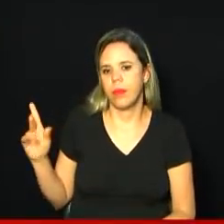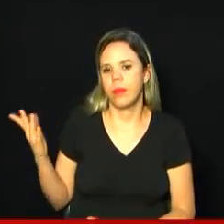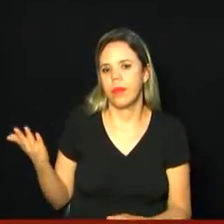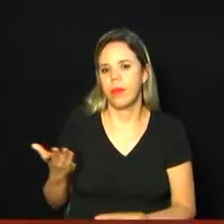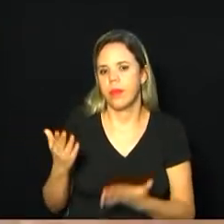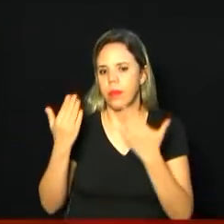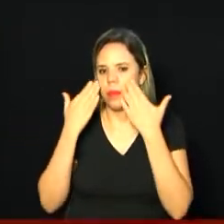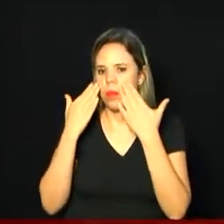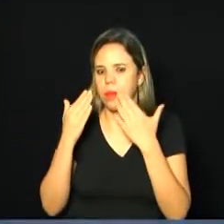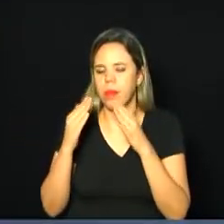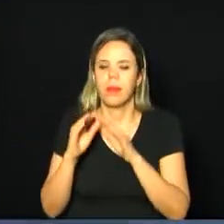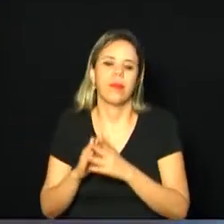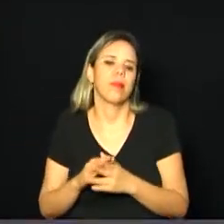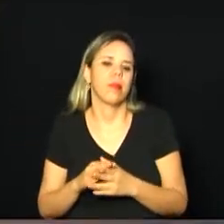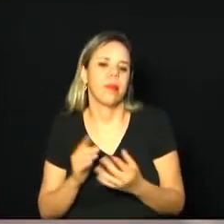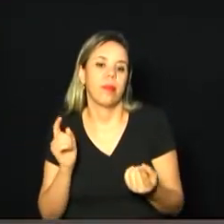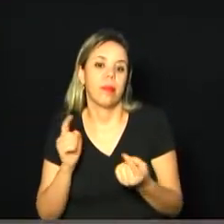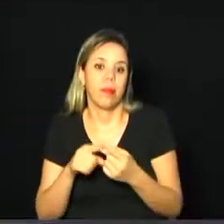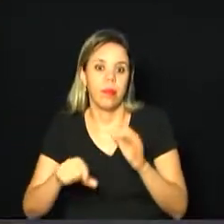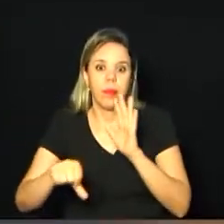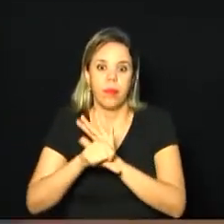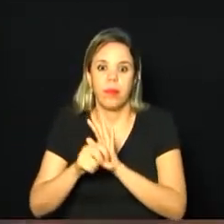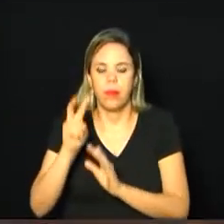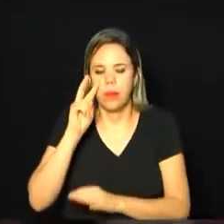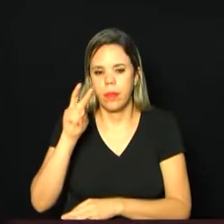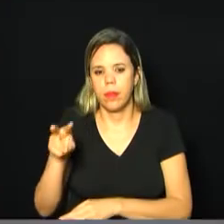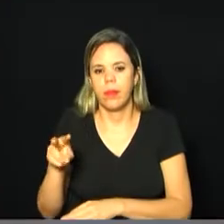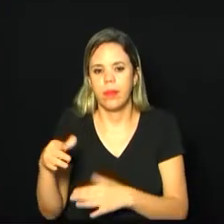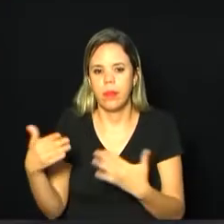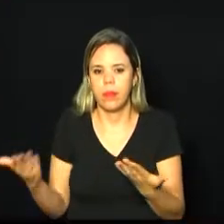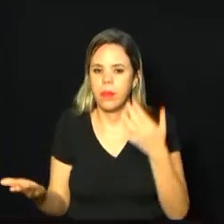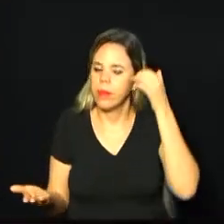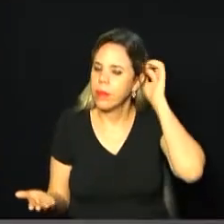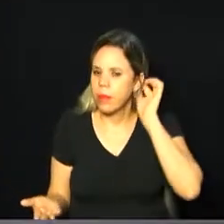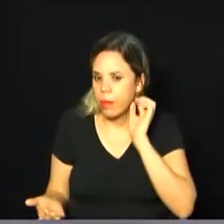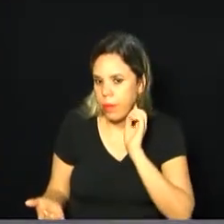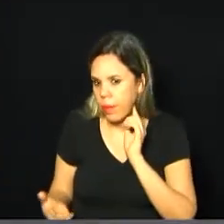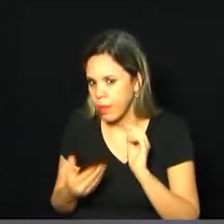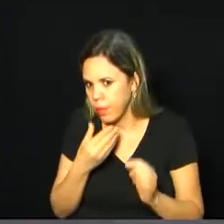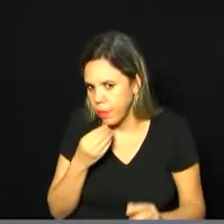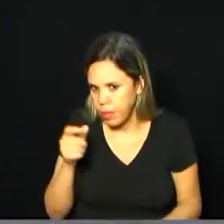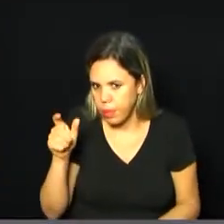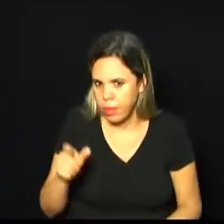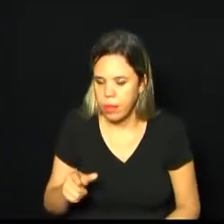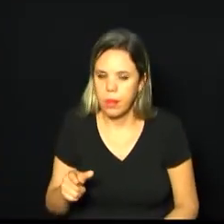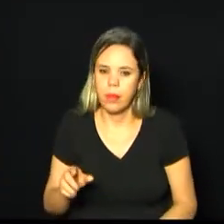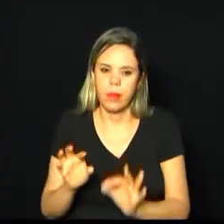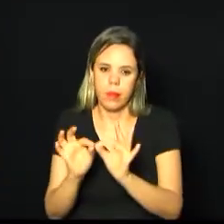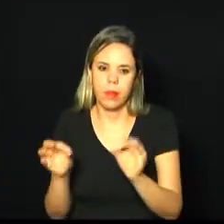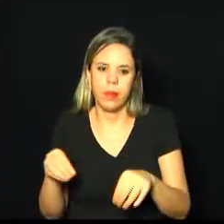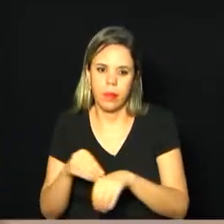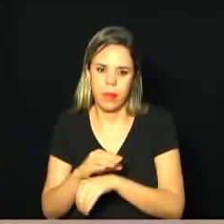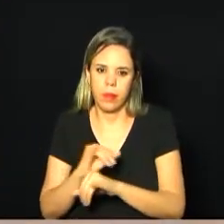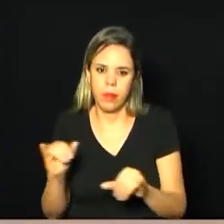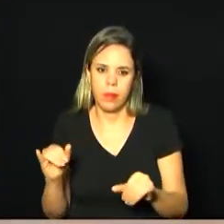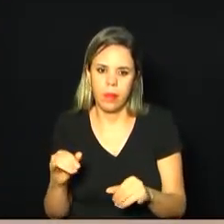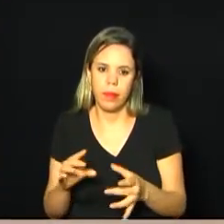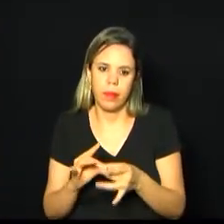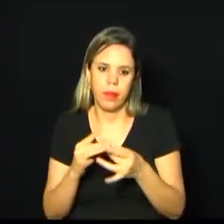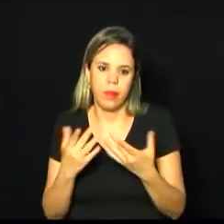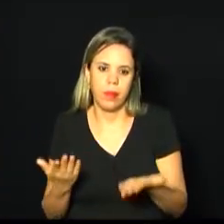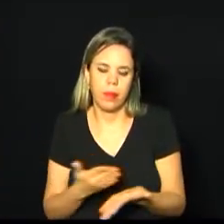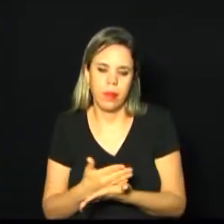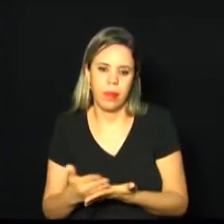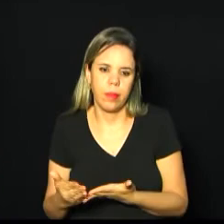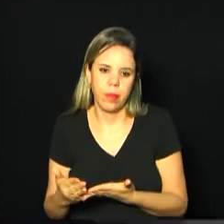essa testemunha tornou-se alvo dos criminosos e quando o destino desse homem e de uma simples mensageira se cruzam